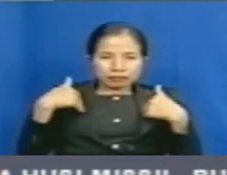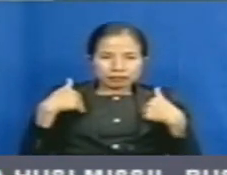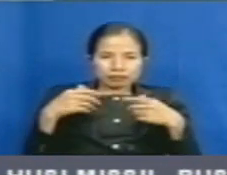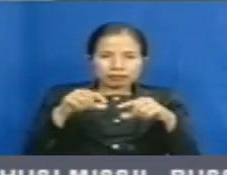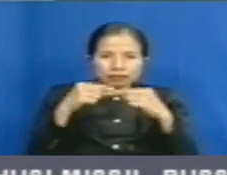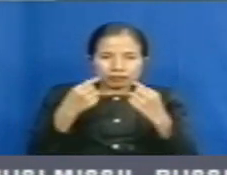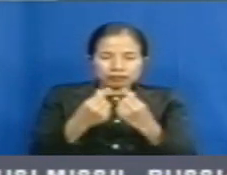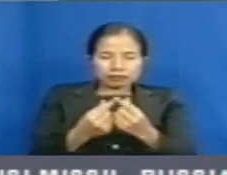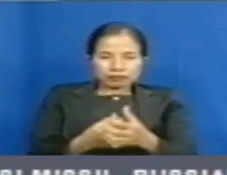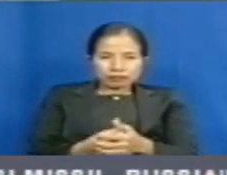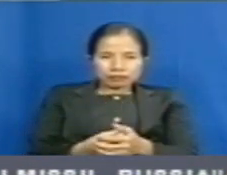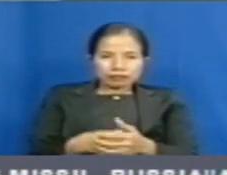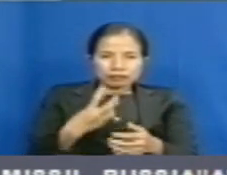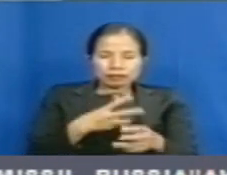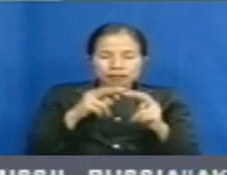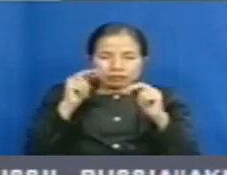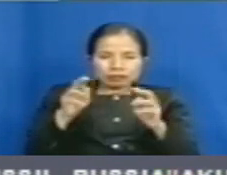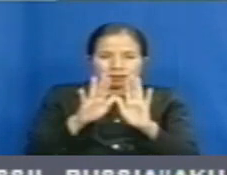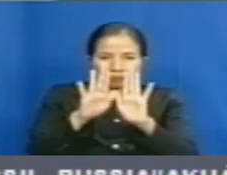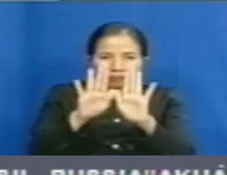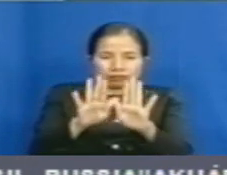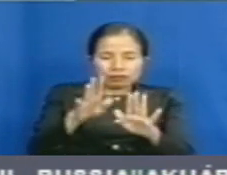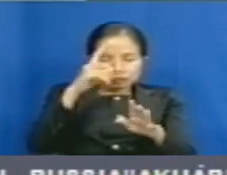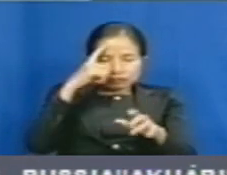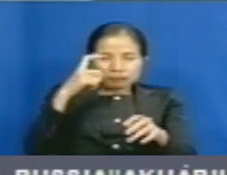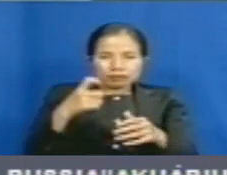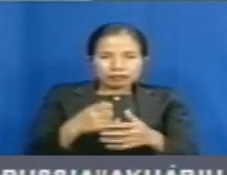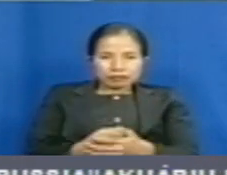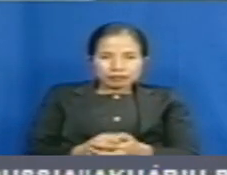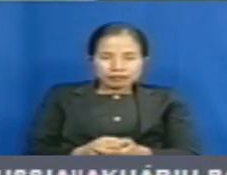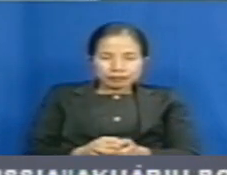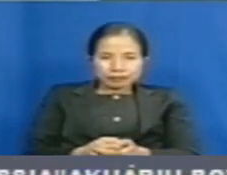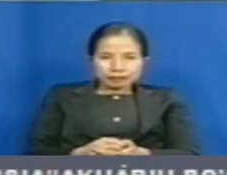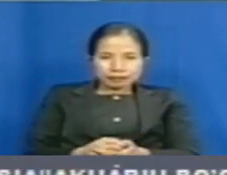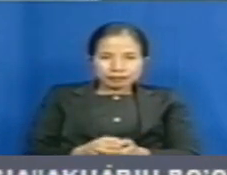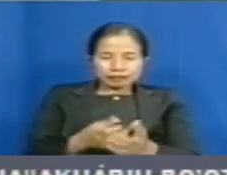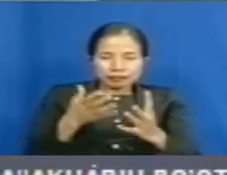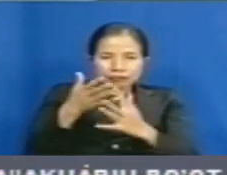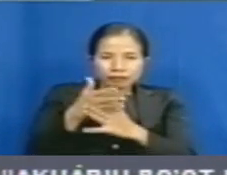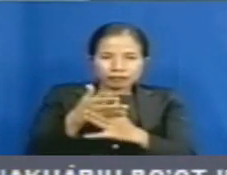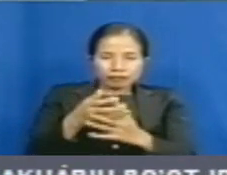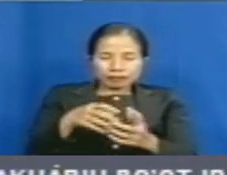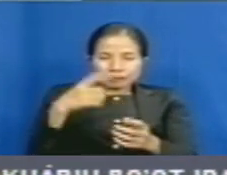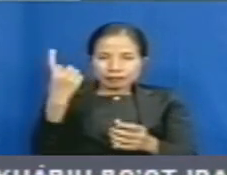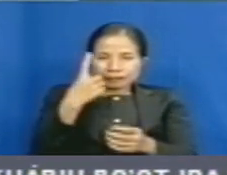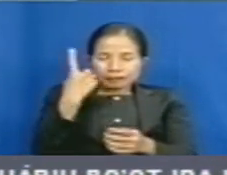pacote legislativo, irá que tem que dudu, também irá bem, se irá do tama bem, ba